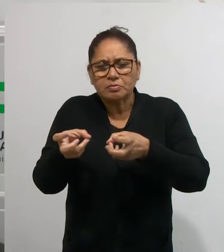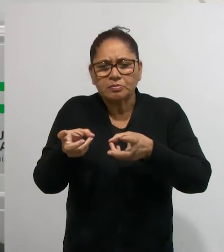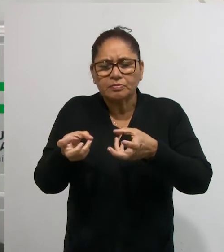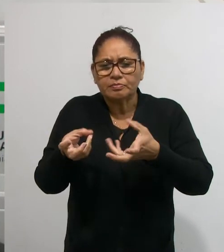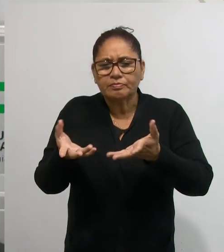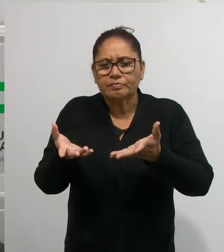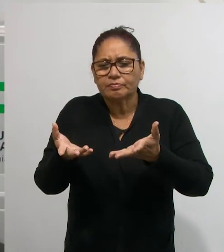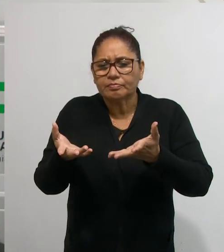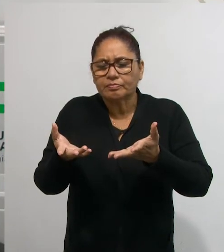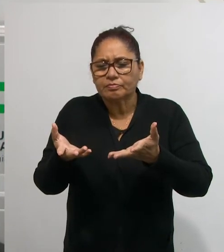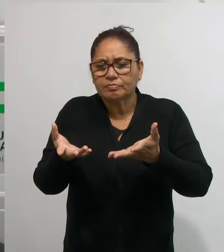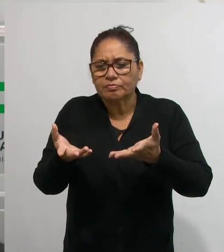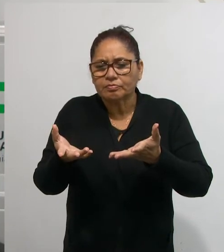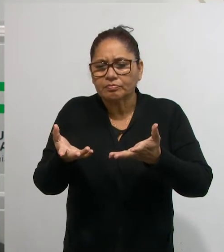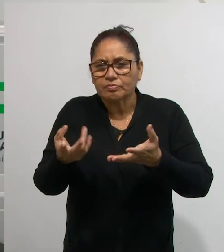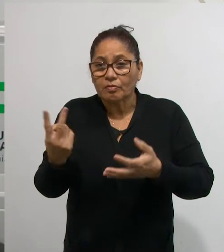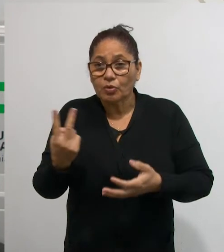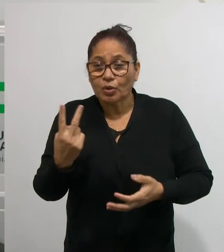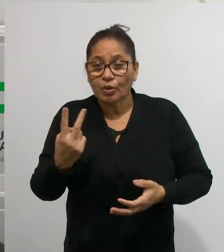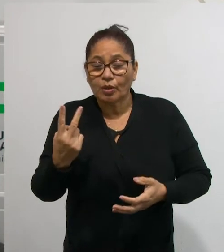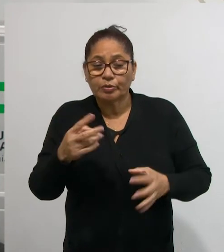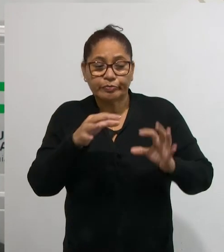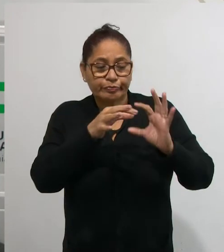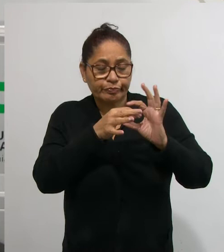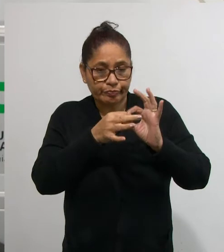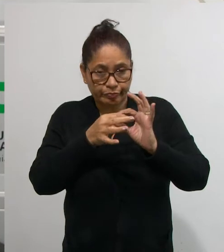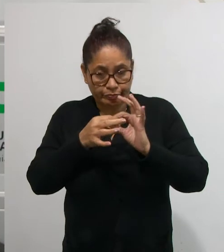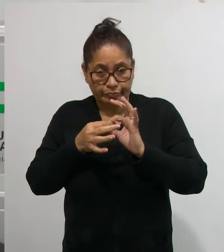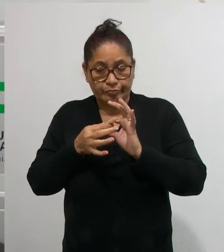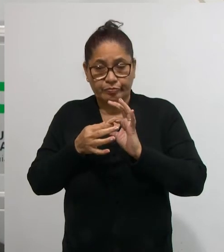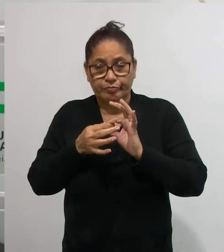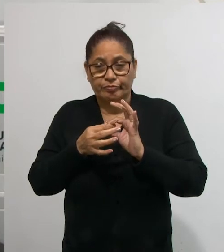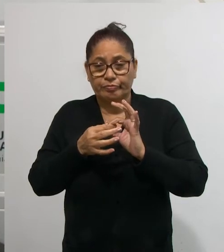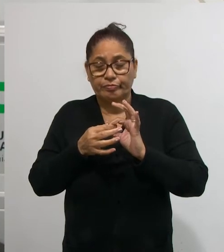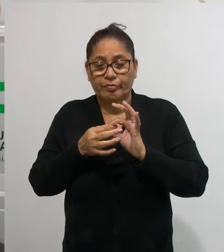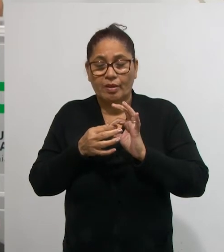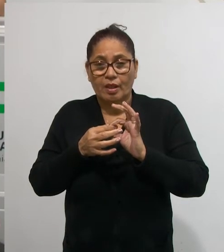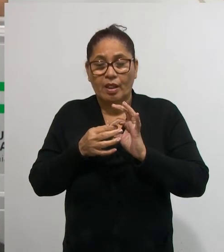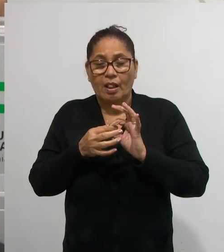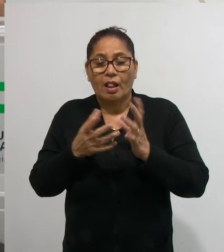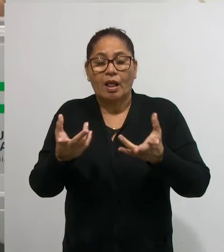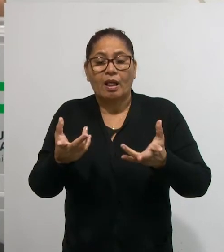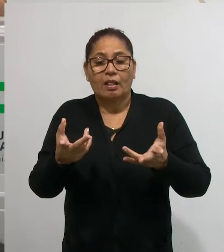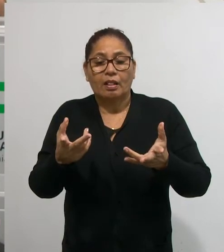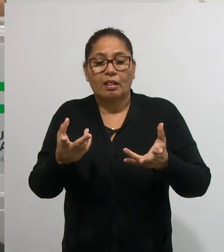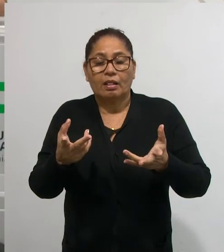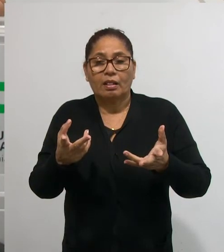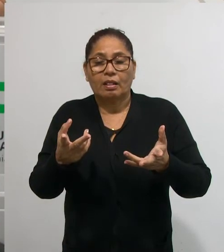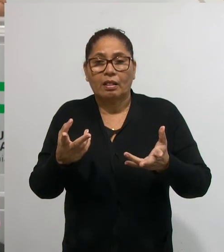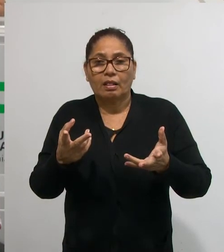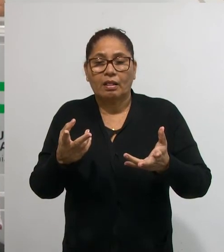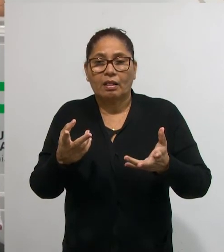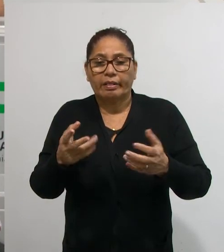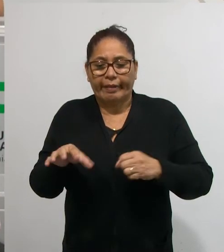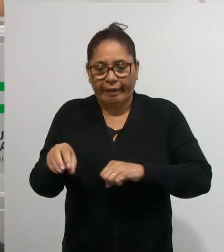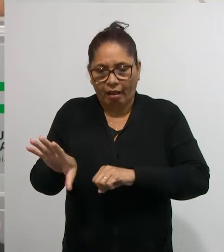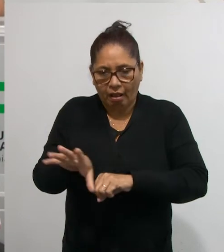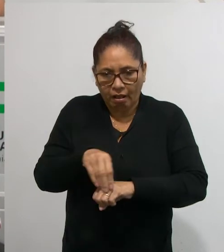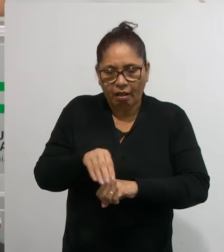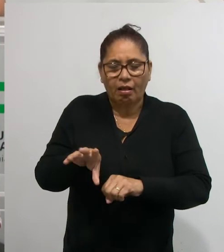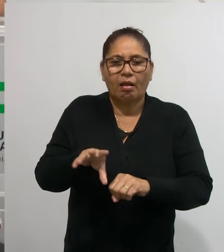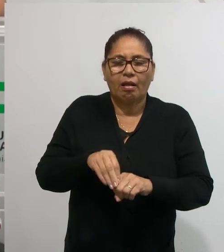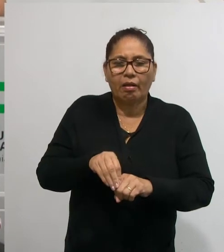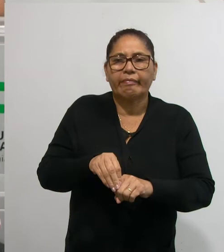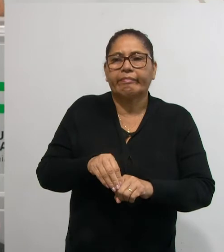que essas duas grandes correntes, racionalismo e o empirismo, elas sustentaram bastante tempo,